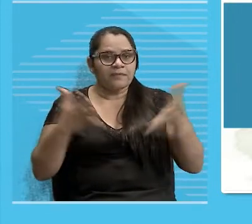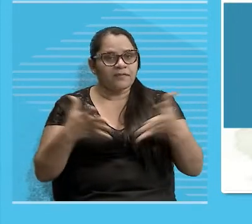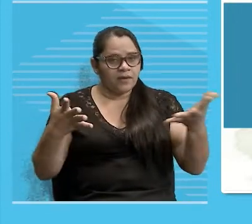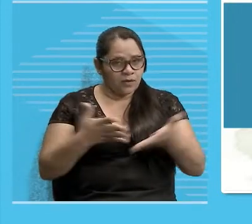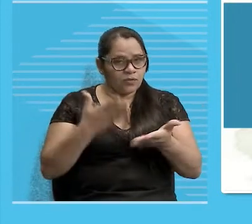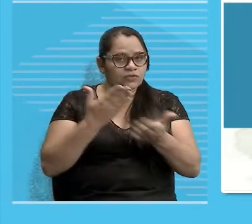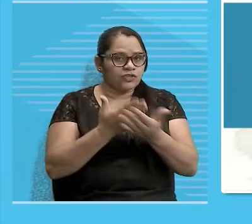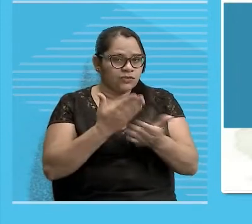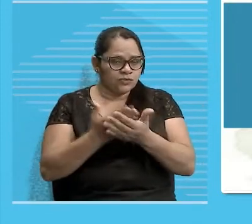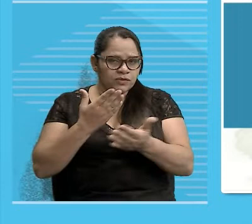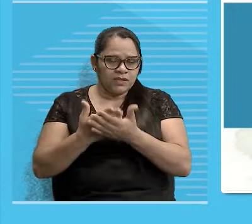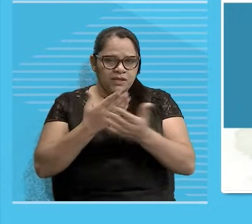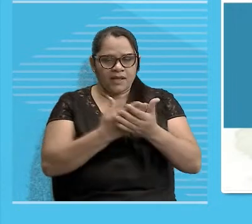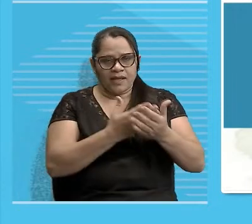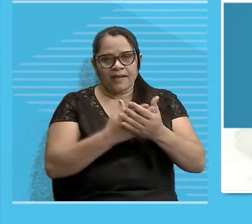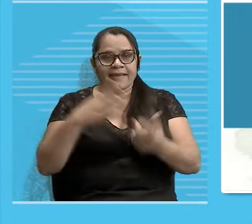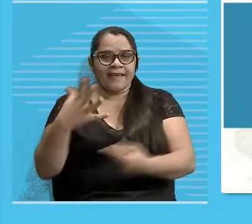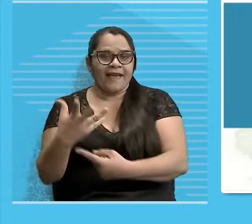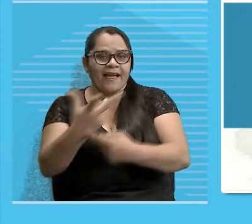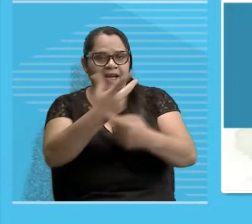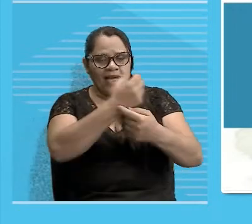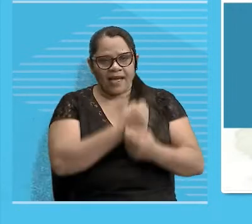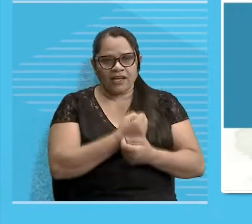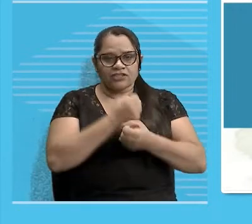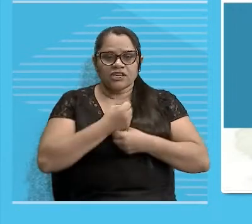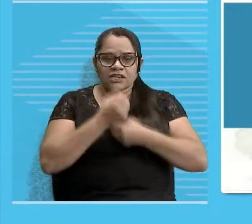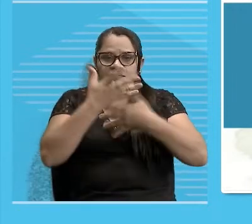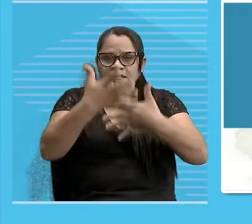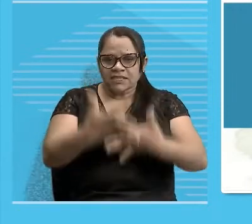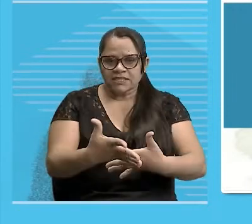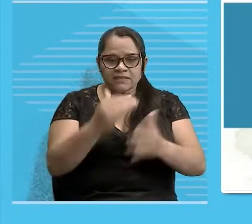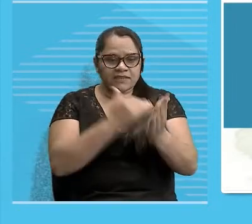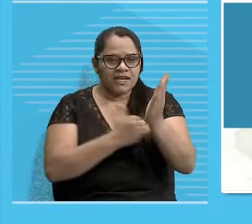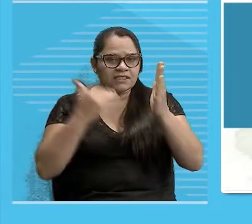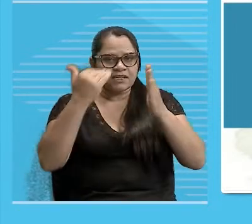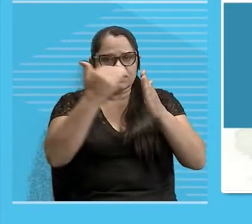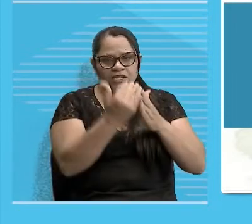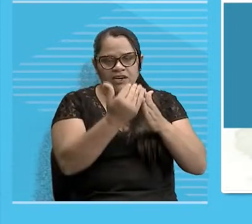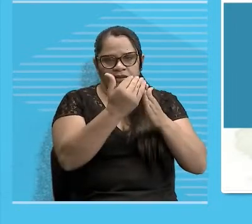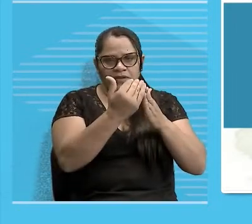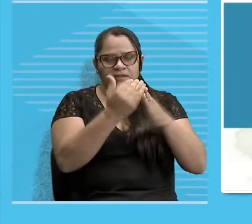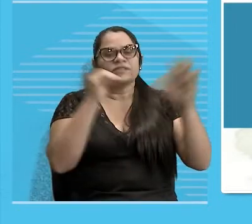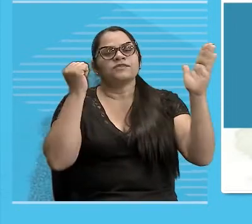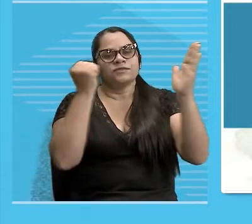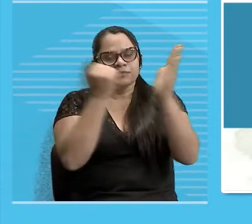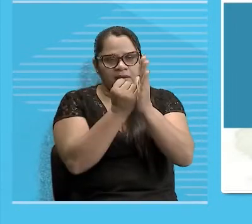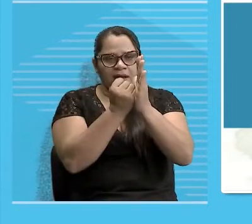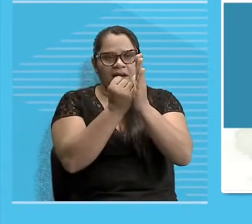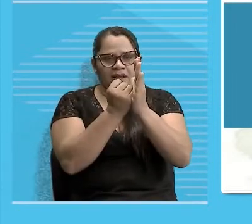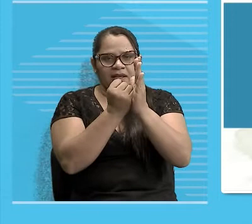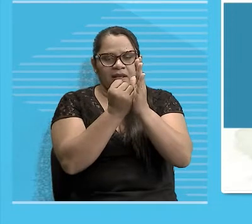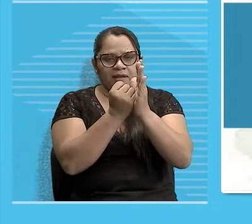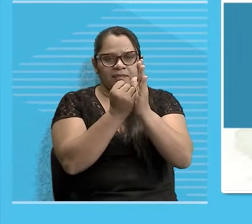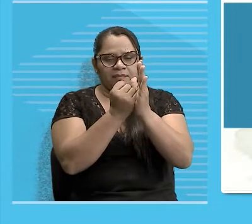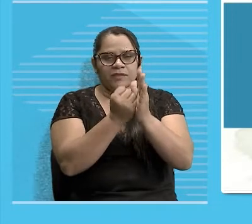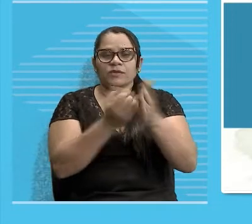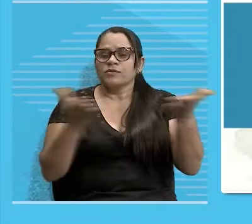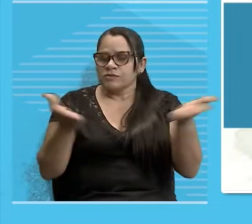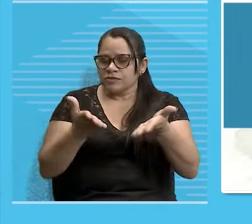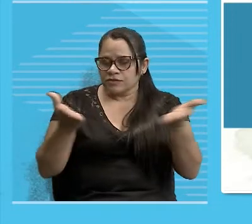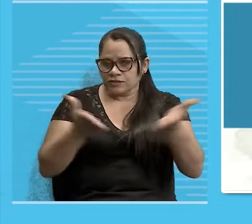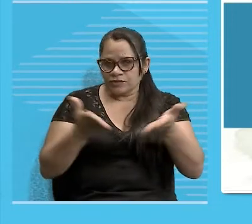era muito expressiva e exagerada, deixou marcas nos dias atuais,